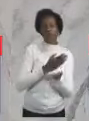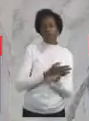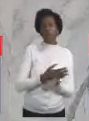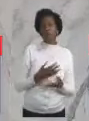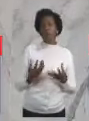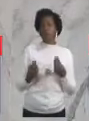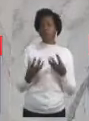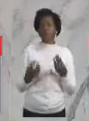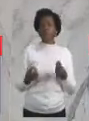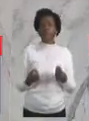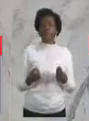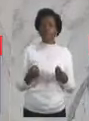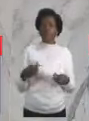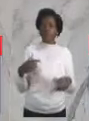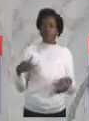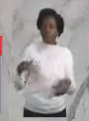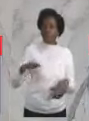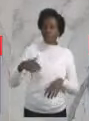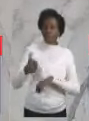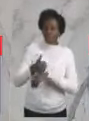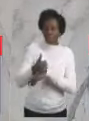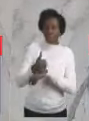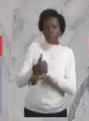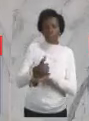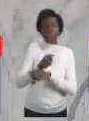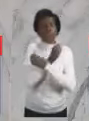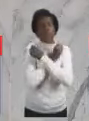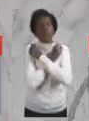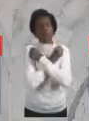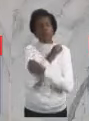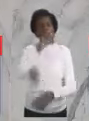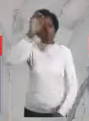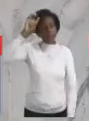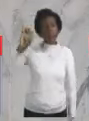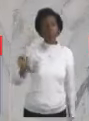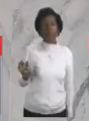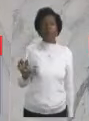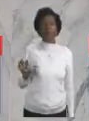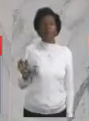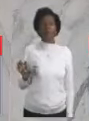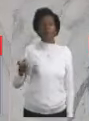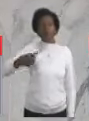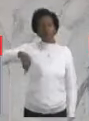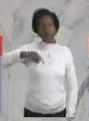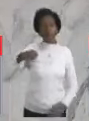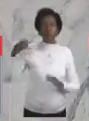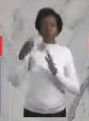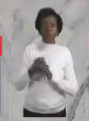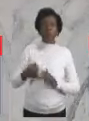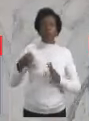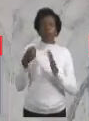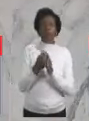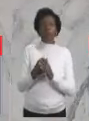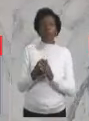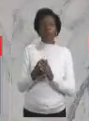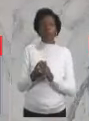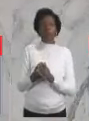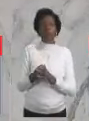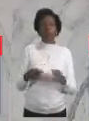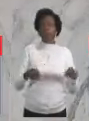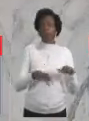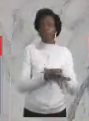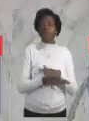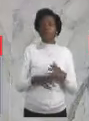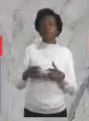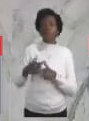imensamente a carreira do magistério Estadual dão a nossa luta é essa nós vamos resolver essa situação